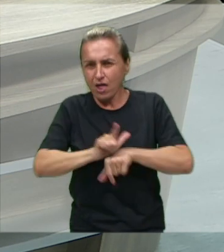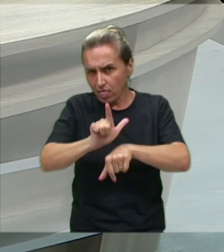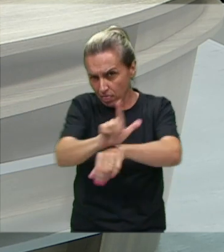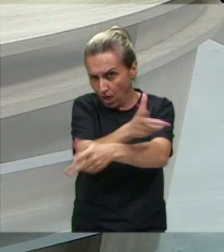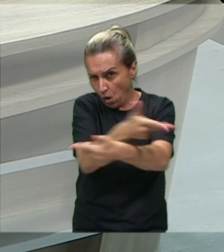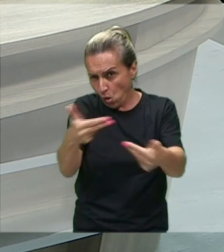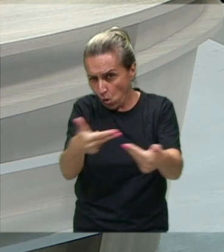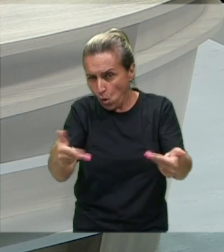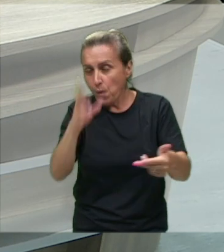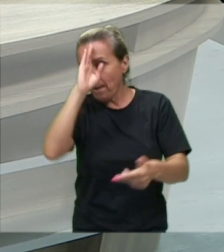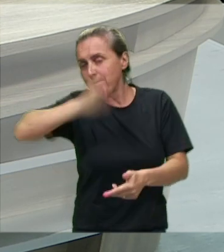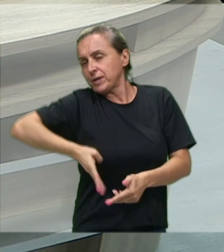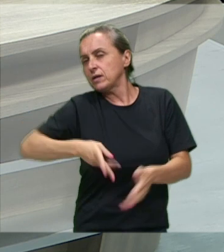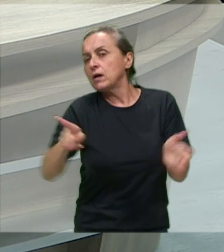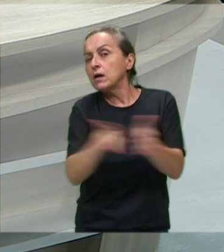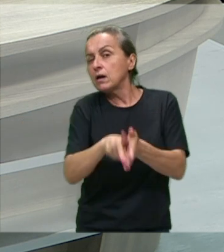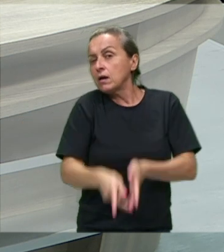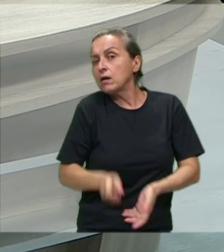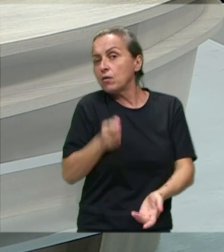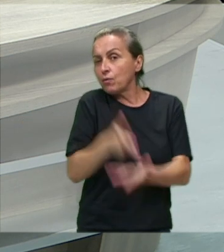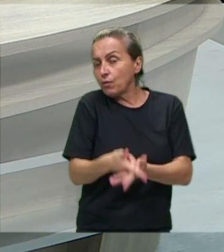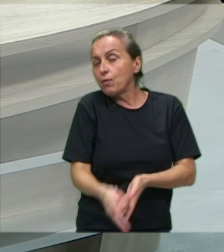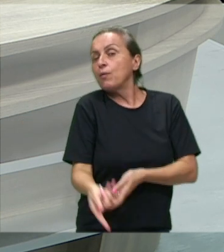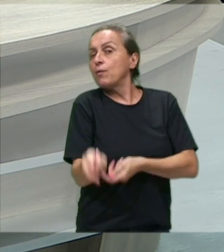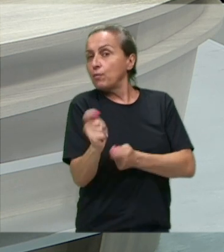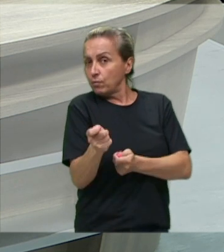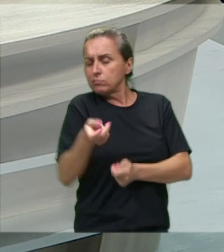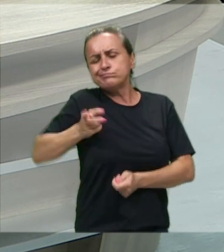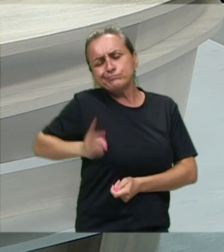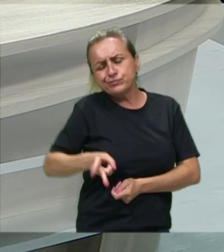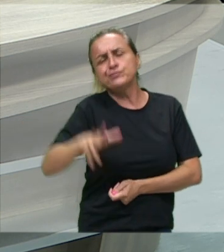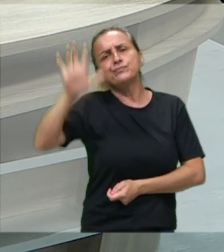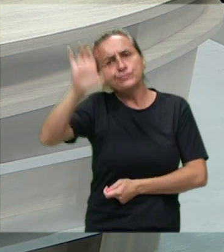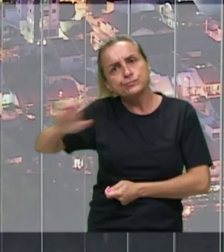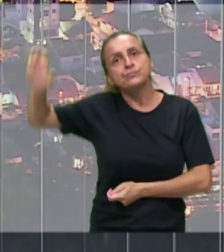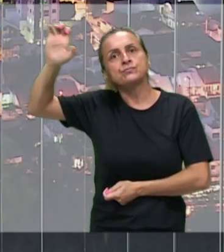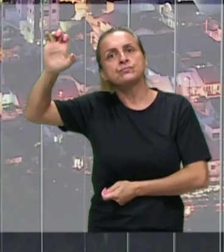principalmente para o continente europeu.